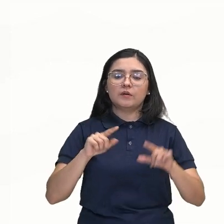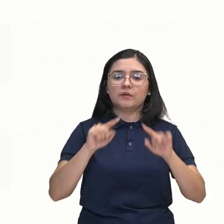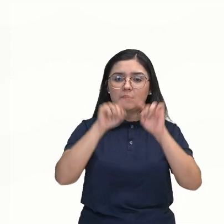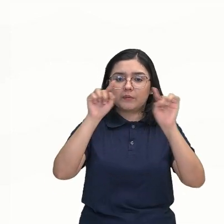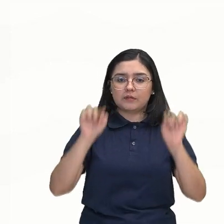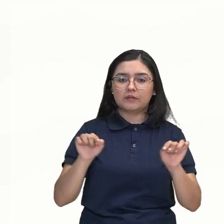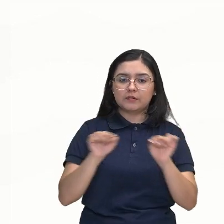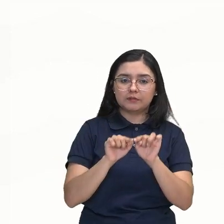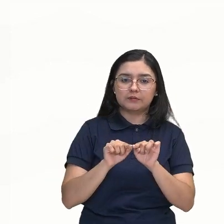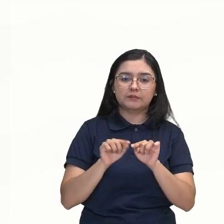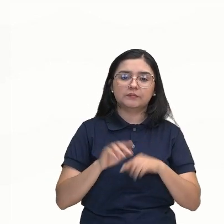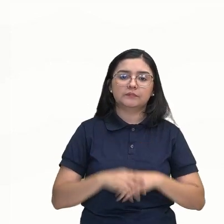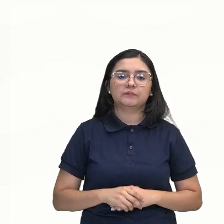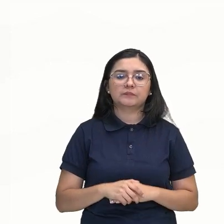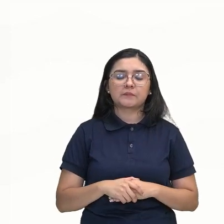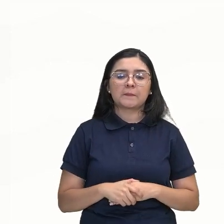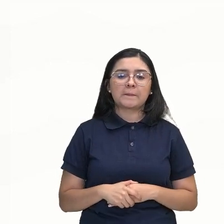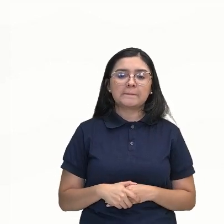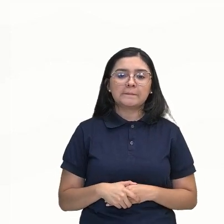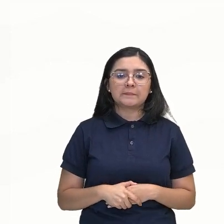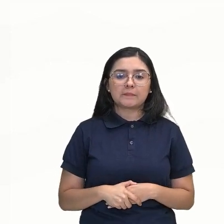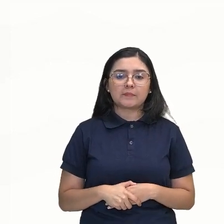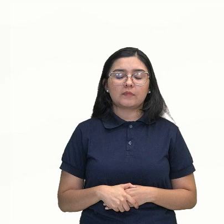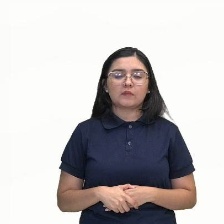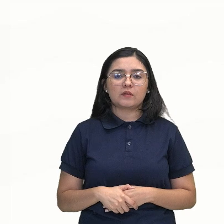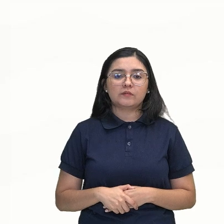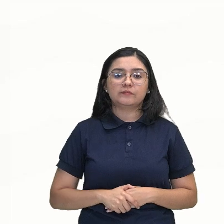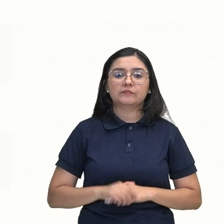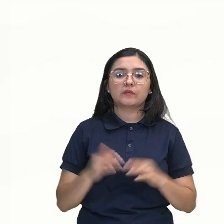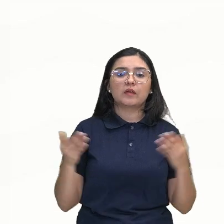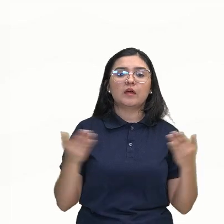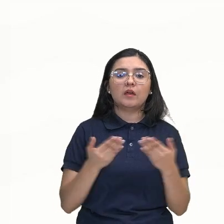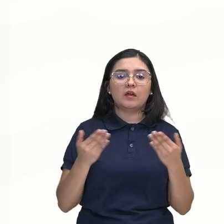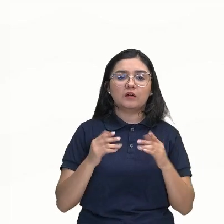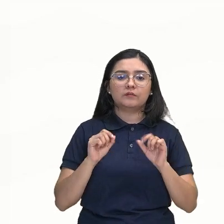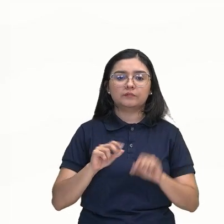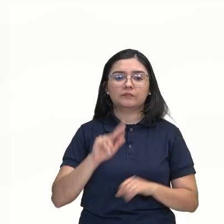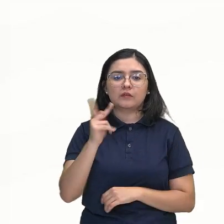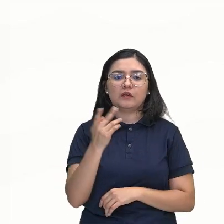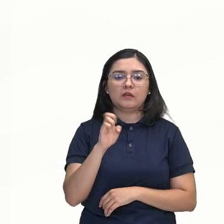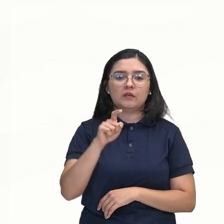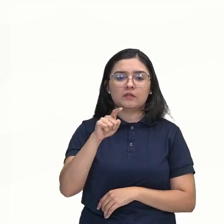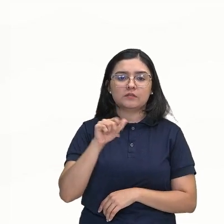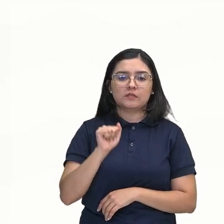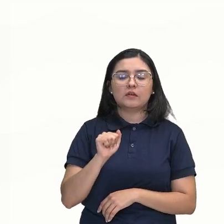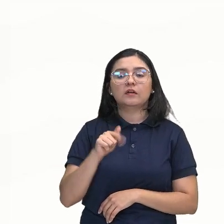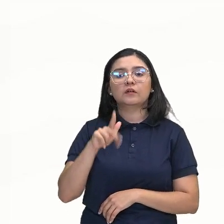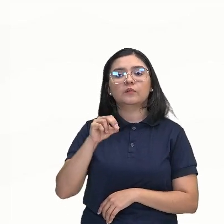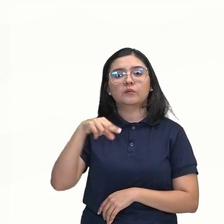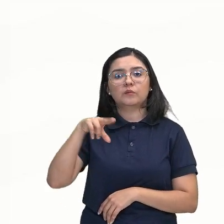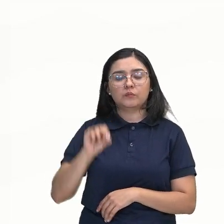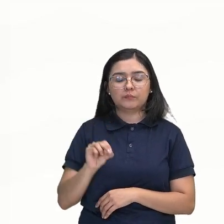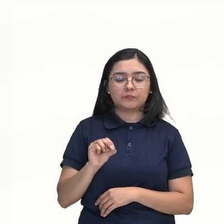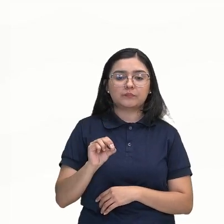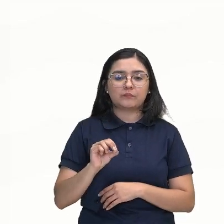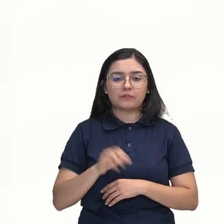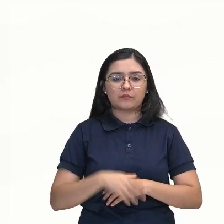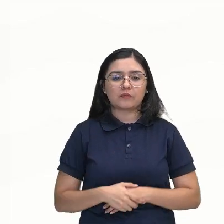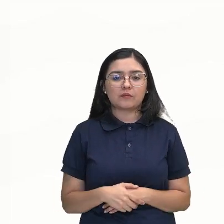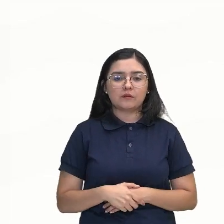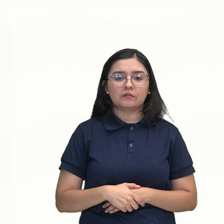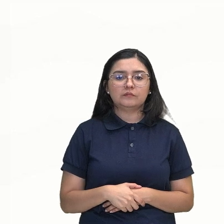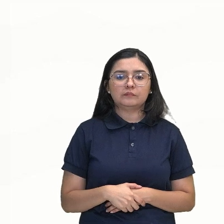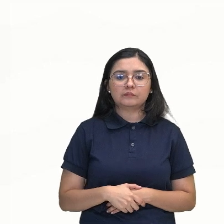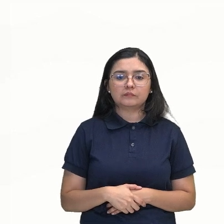540 graus é do nosso pentágono. Agora, o nosso hexágono regular. Ó, o